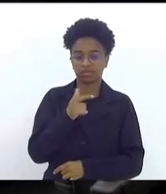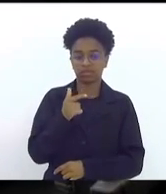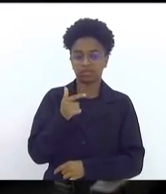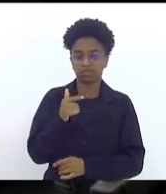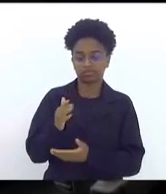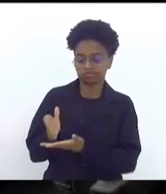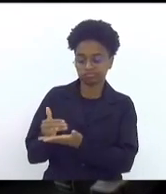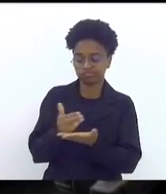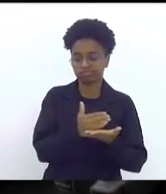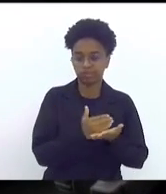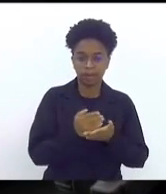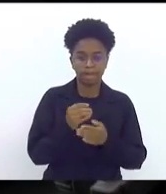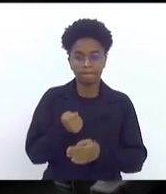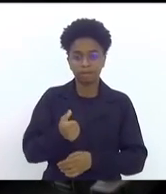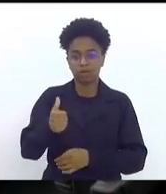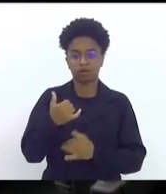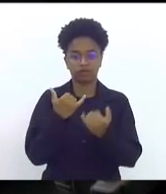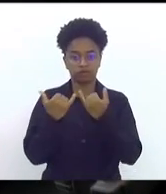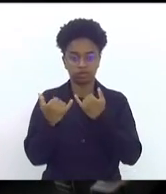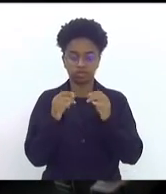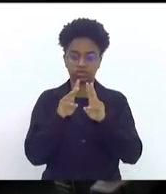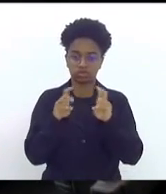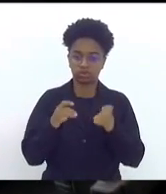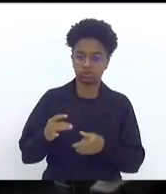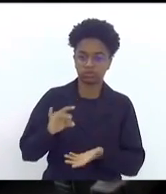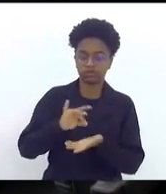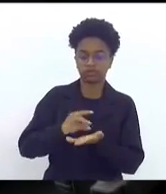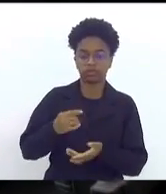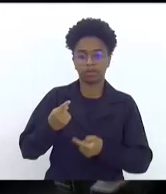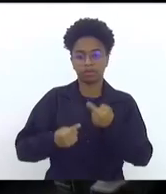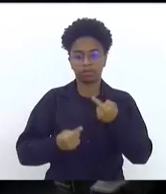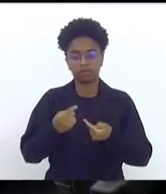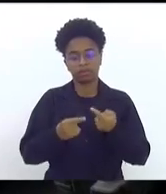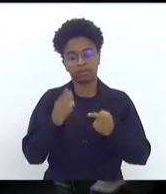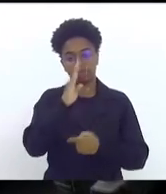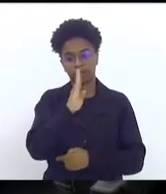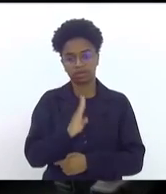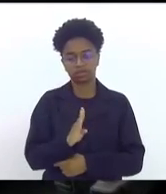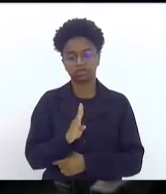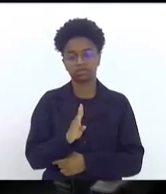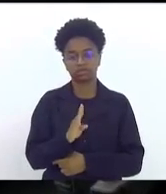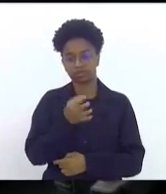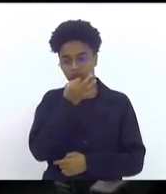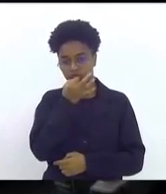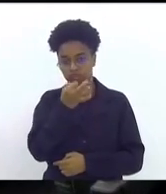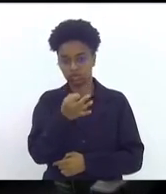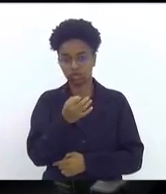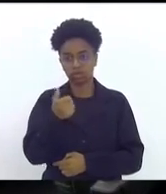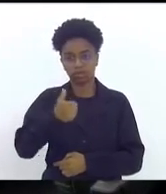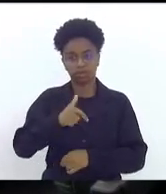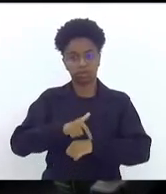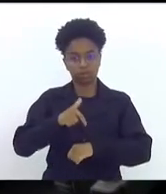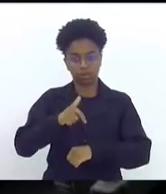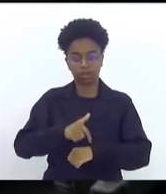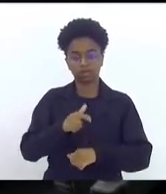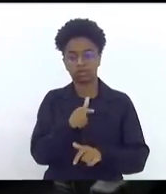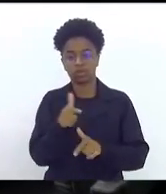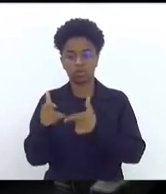de dados sobre a realidade do sistema de justiça criminal brasileiro sugere que olhemos, num primeiro momento, para outros